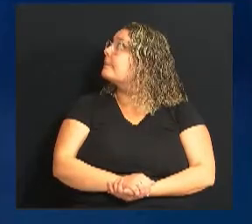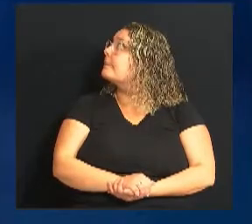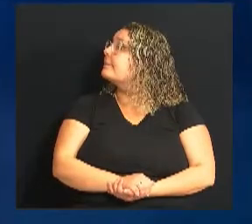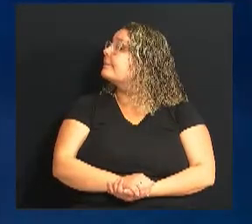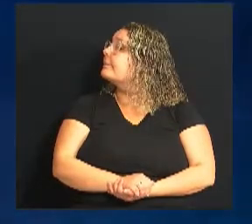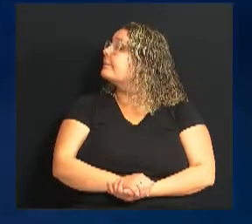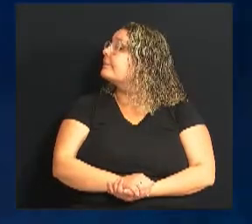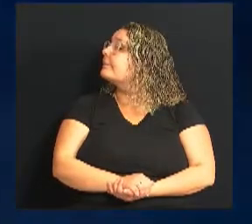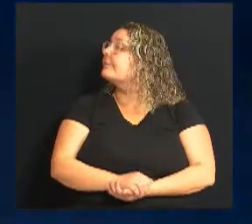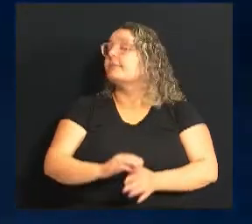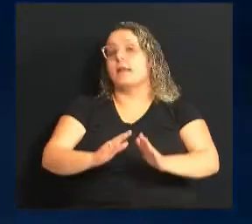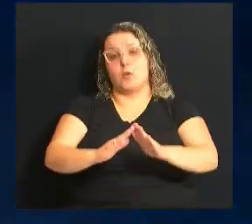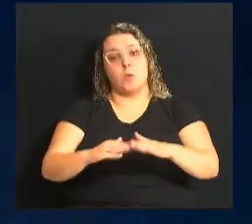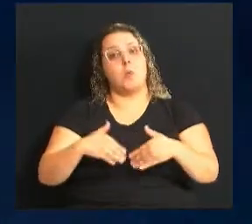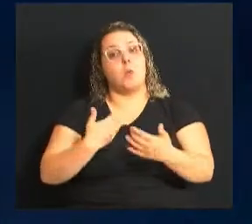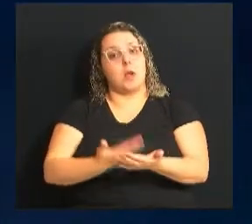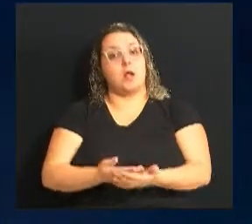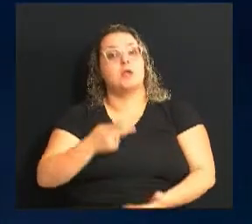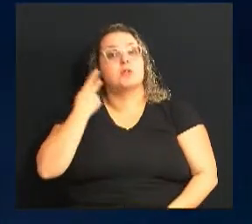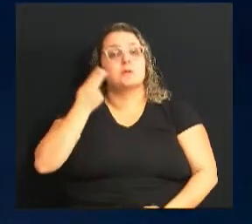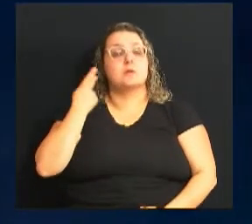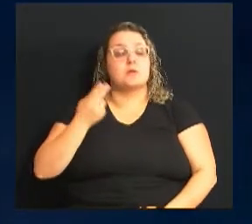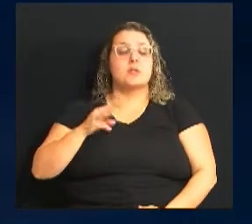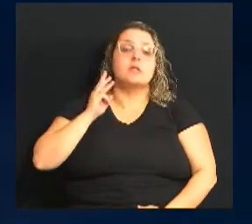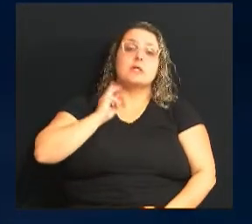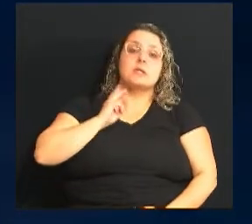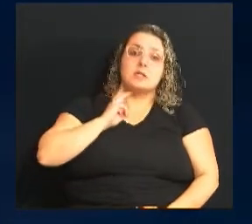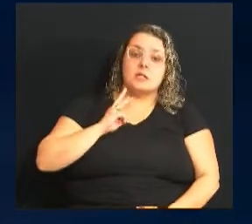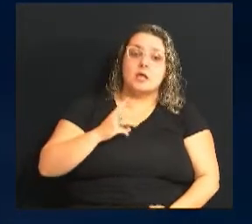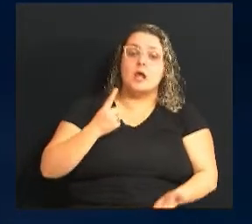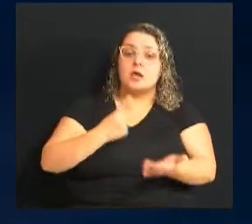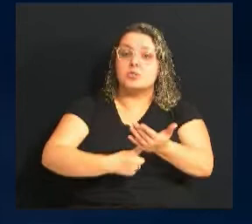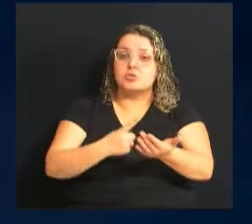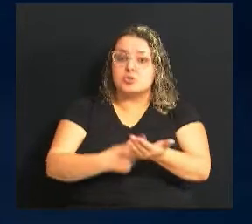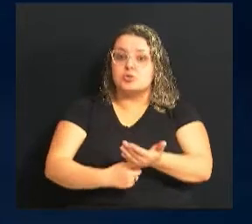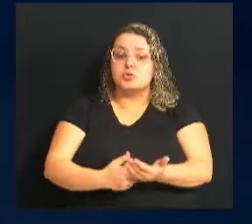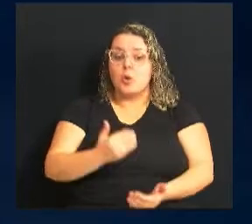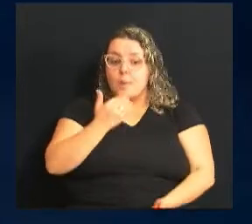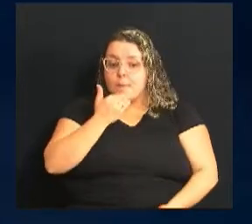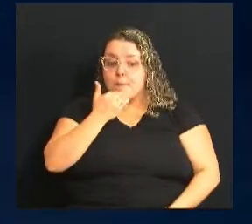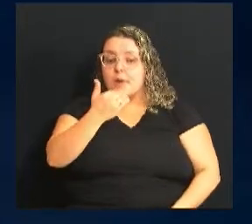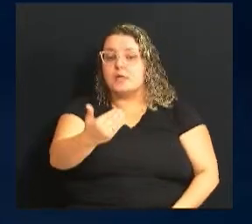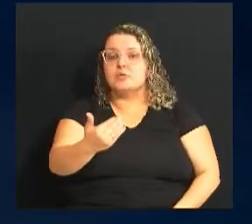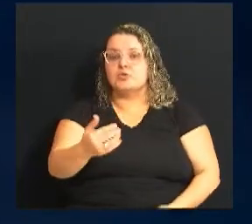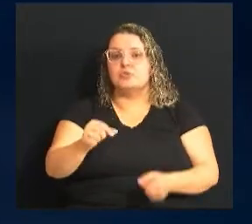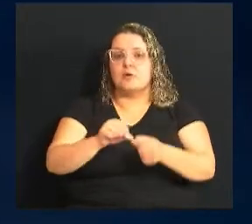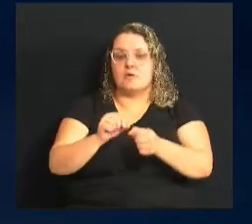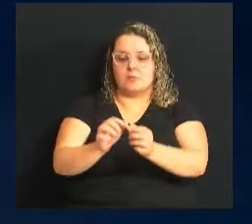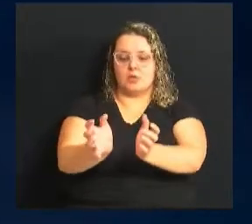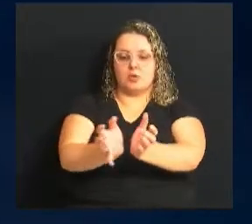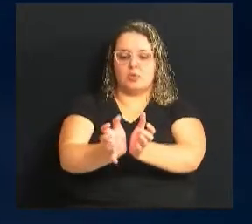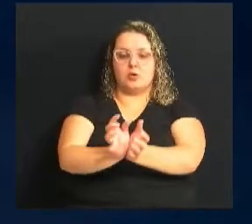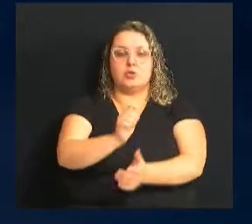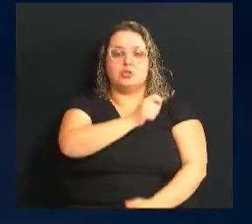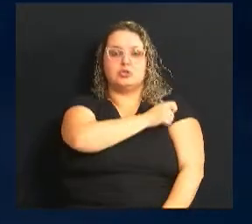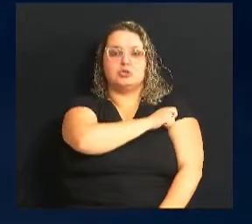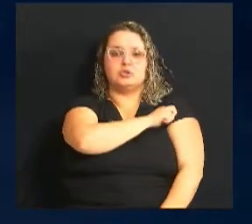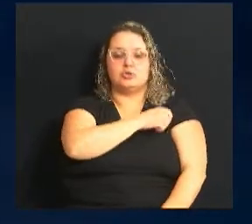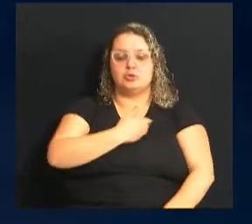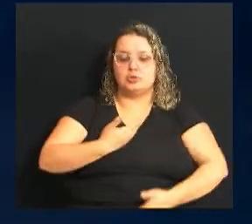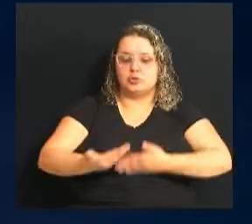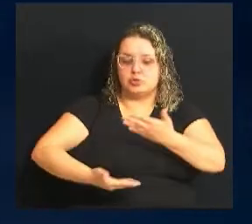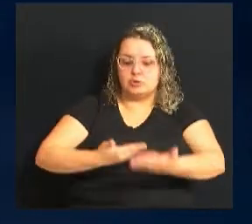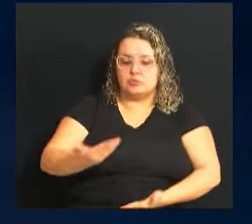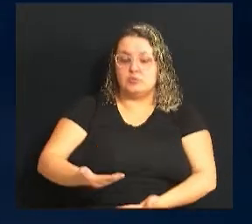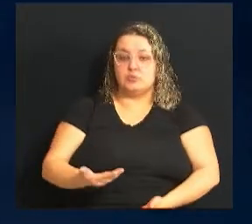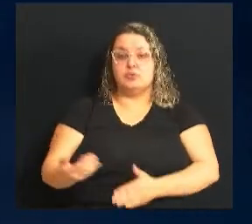O requerimento do vereador Cecílio Santos registra uma solicitação feita por um grupo de alunos e servidores do Instituto